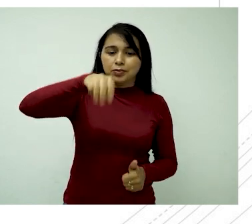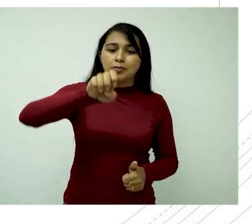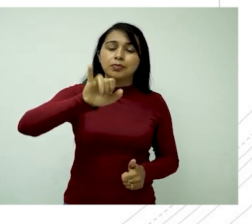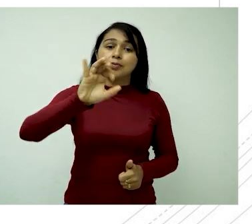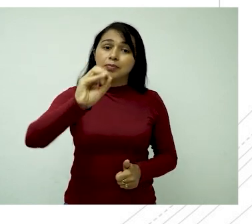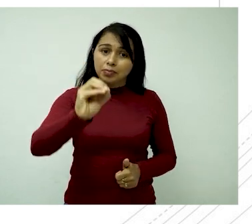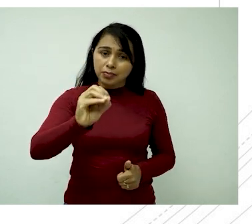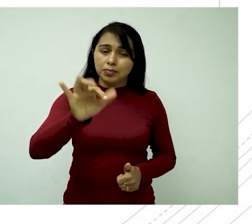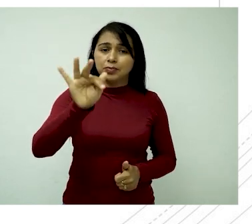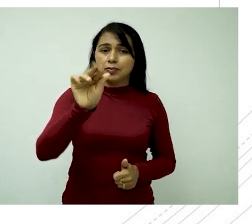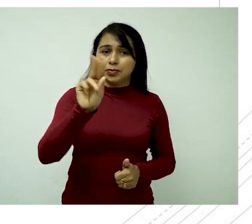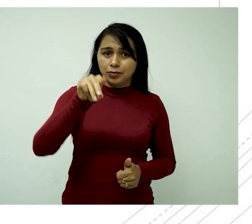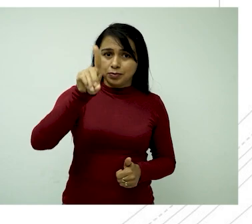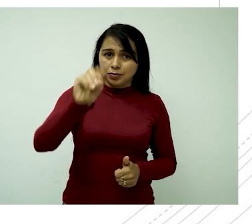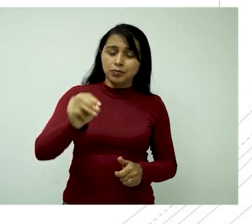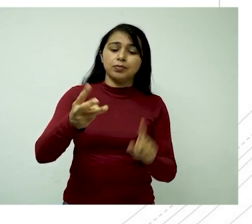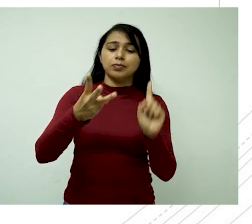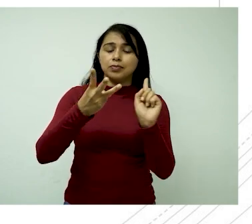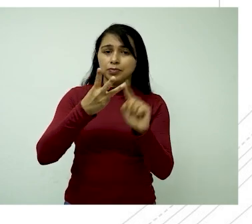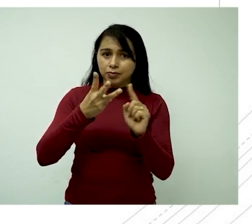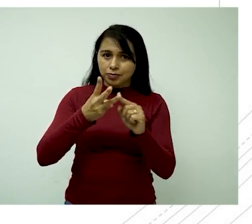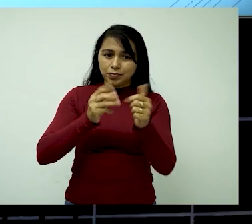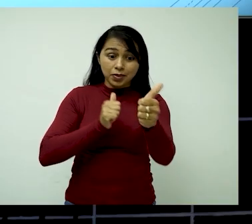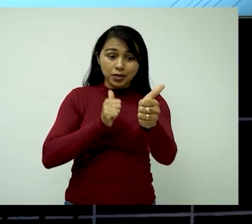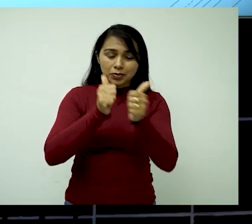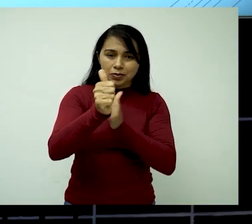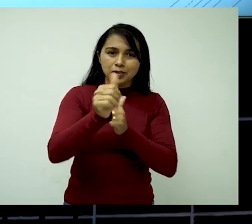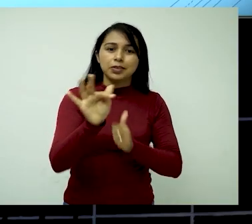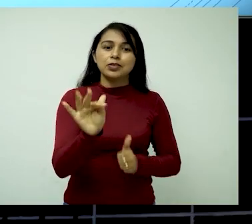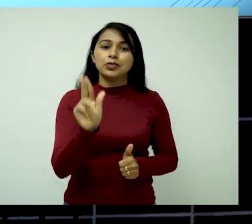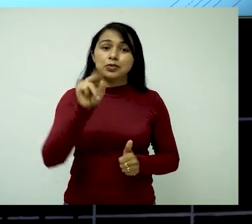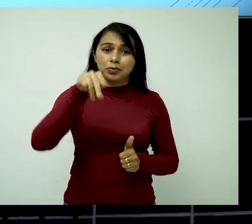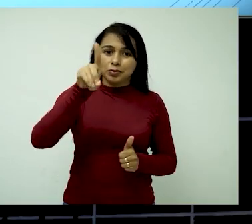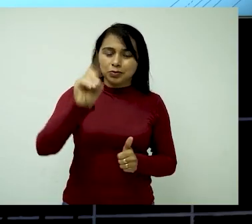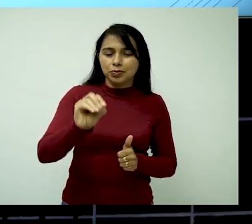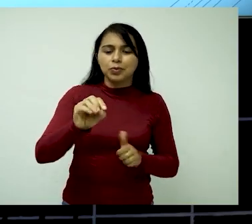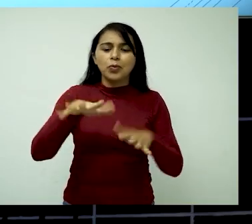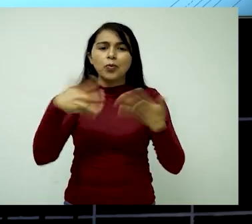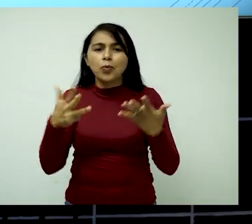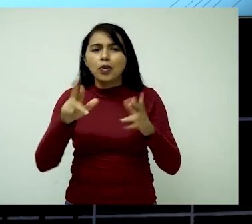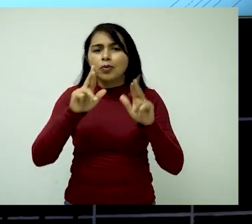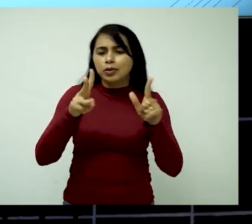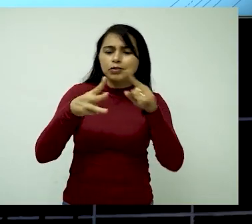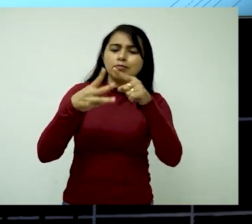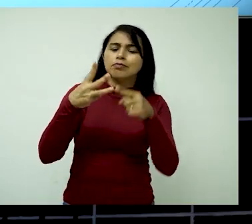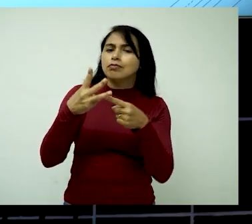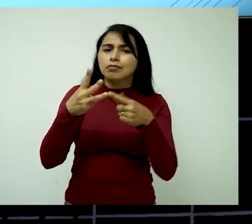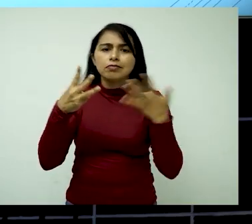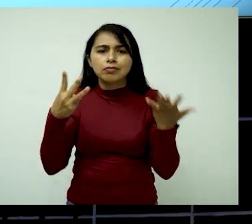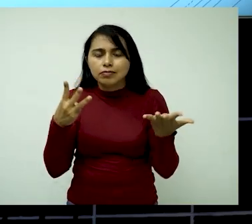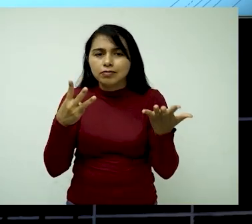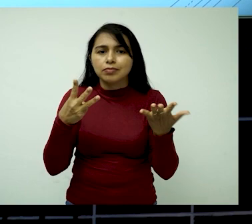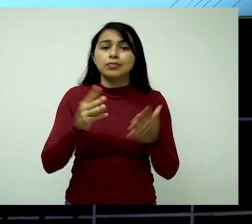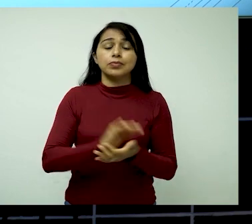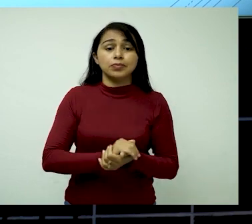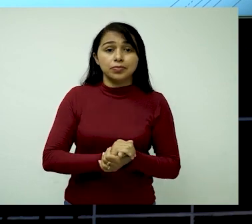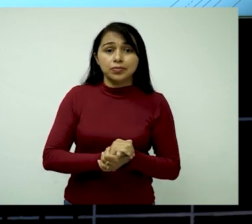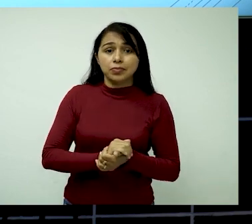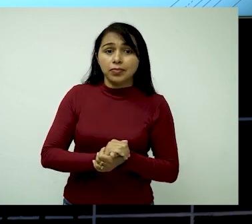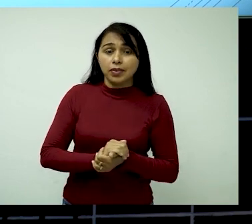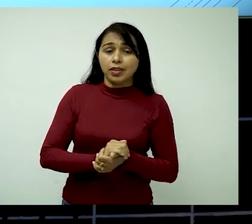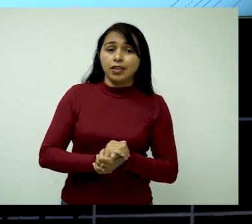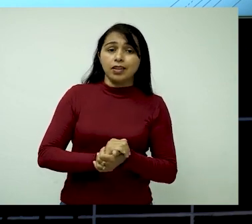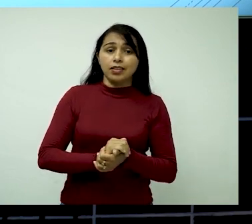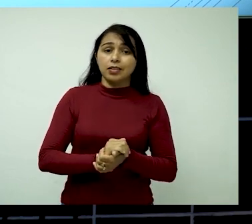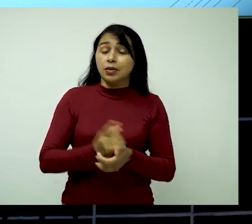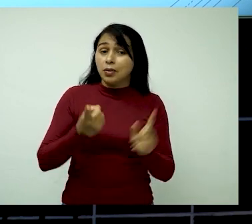e nós também temos as corridas de fundo. O que diferencia cada uma delas? Primeiro ponto, pessoal, que